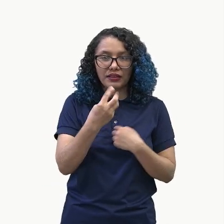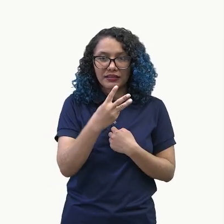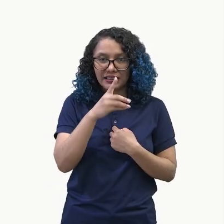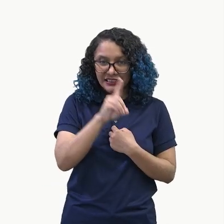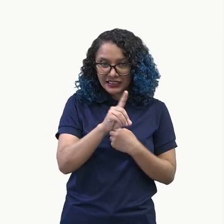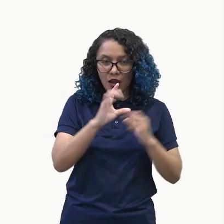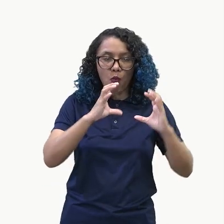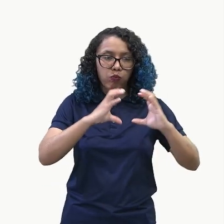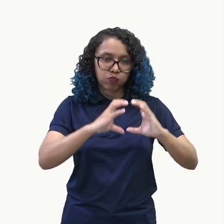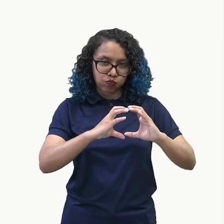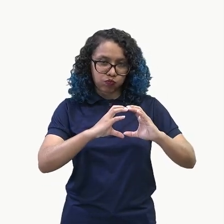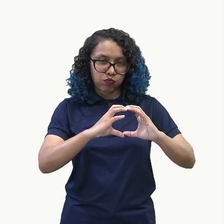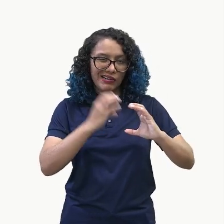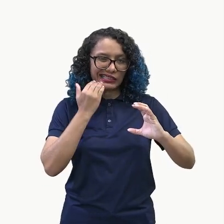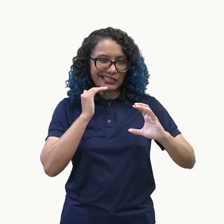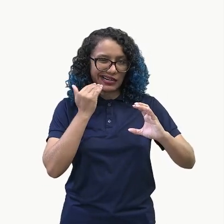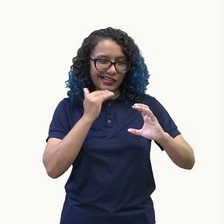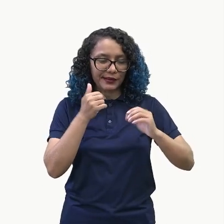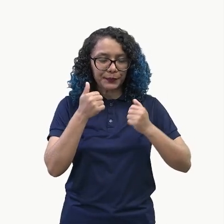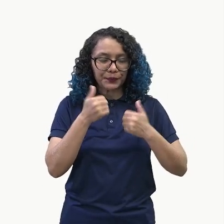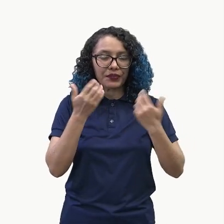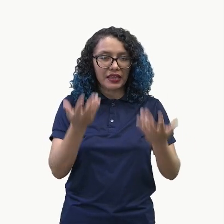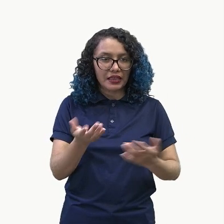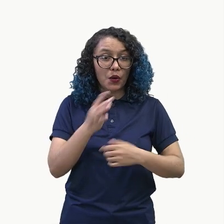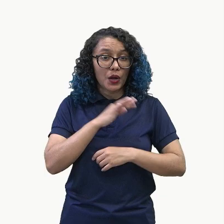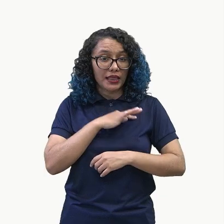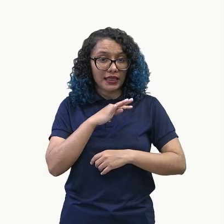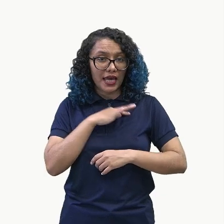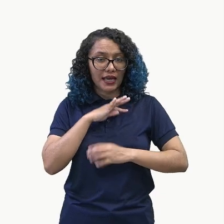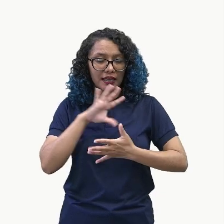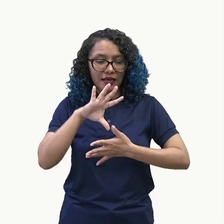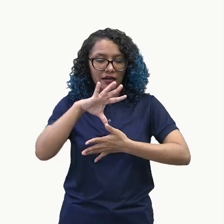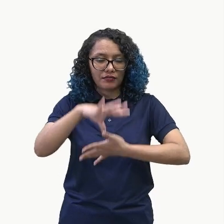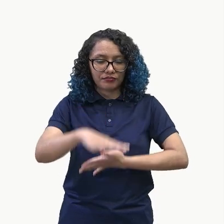geóide. Então, as projeções cartográficas, elas ajudam a gente a